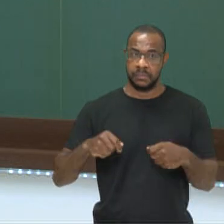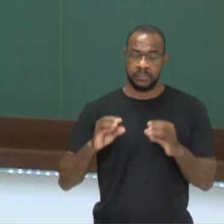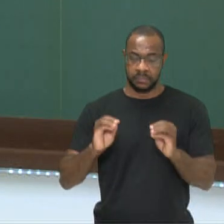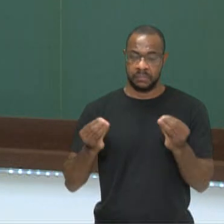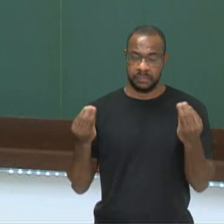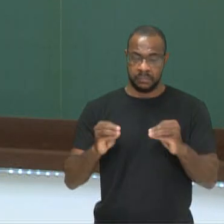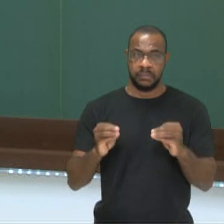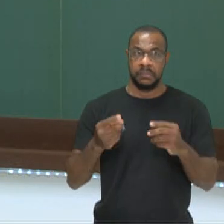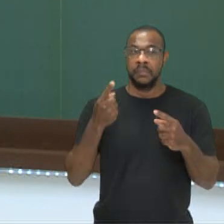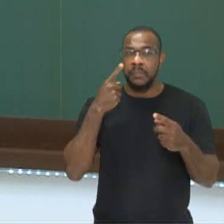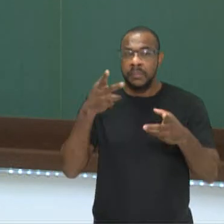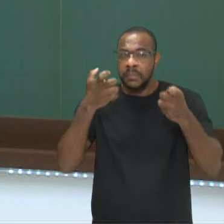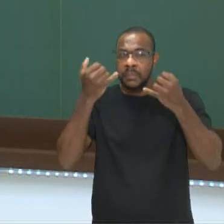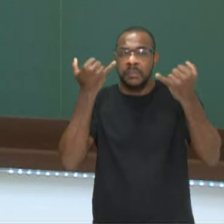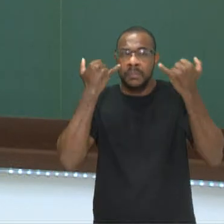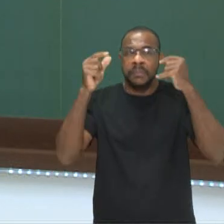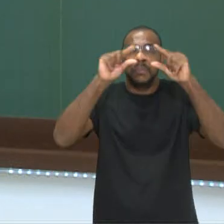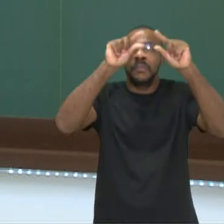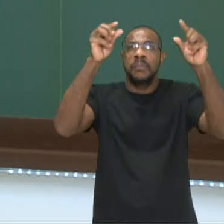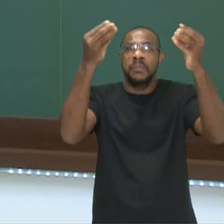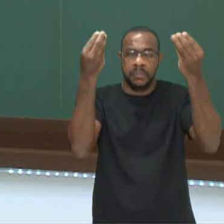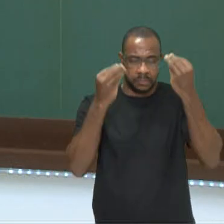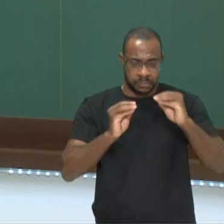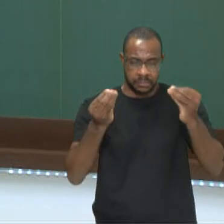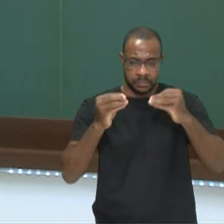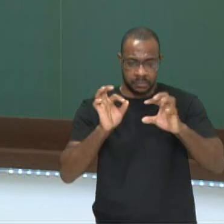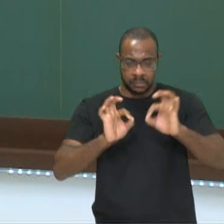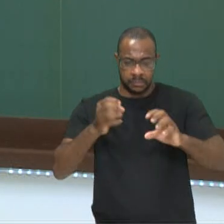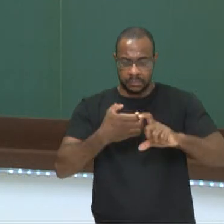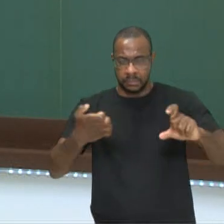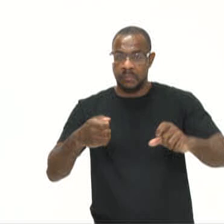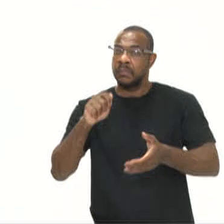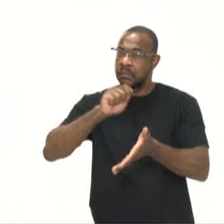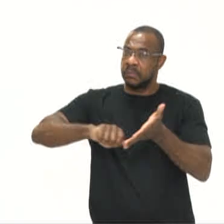equação aí, com essa ideia? Escreve aí que eu já volto.